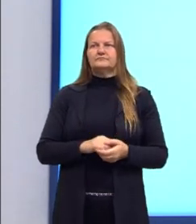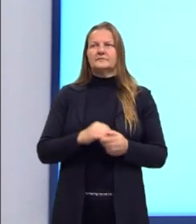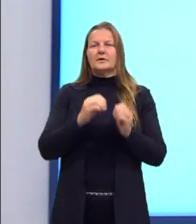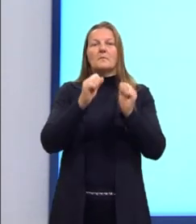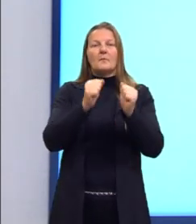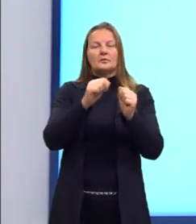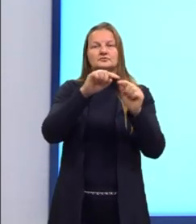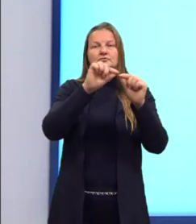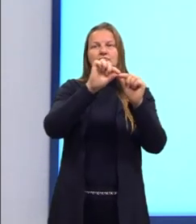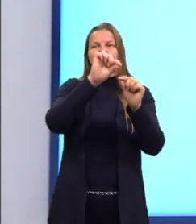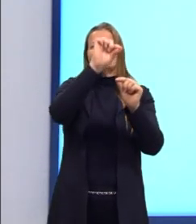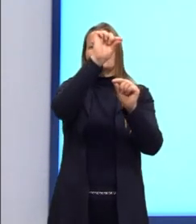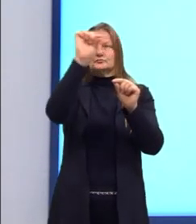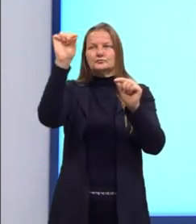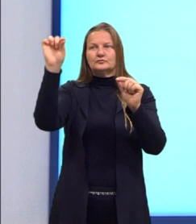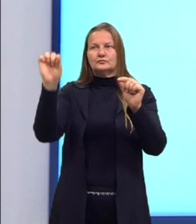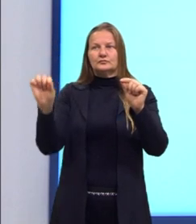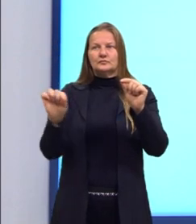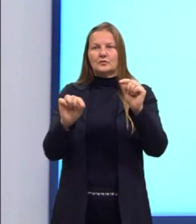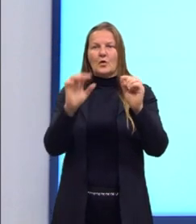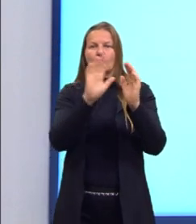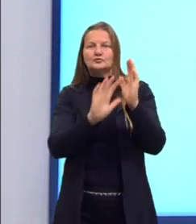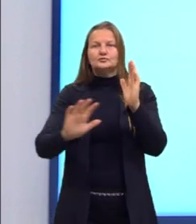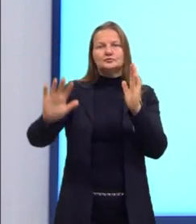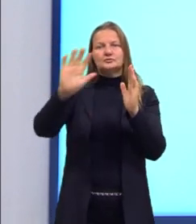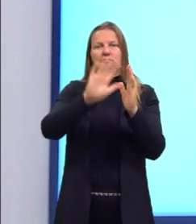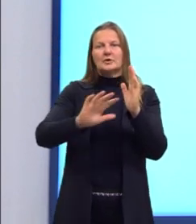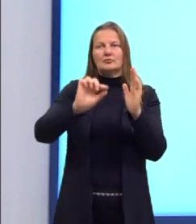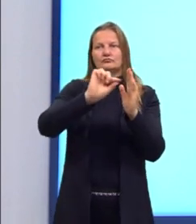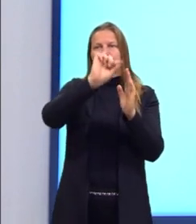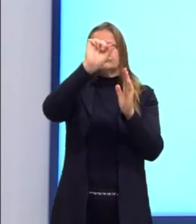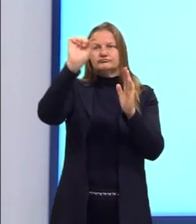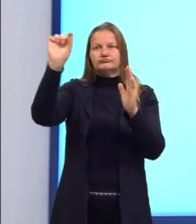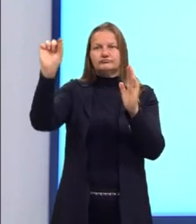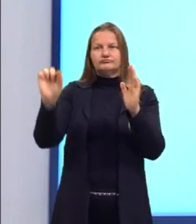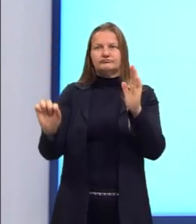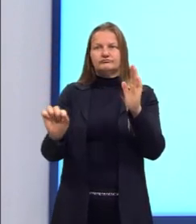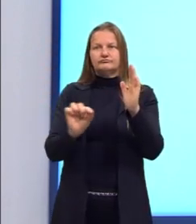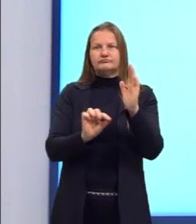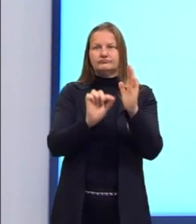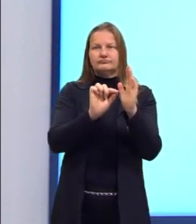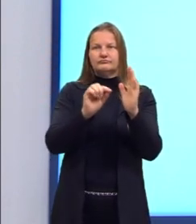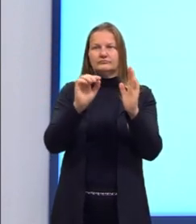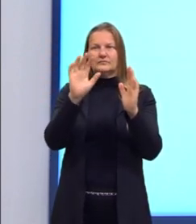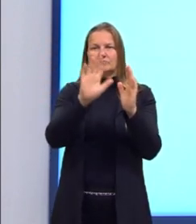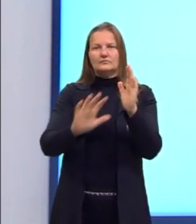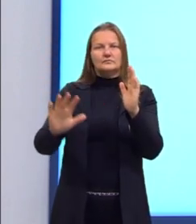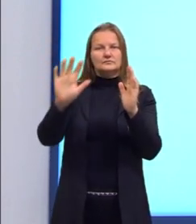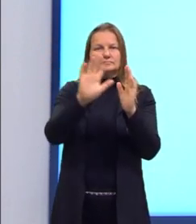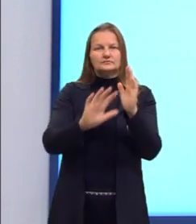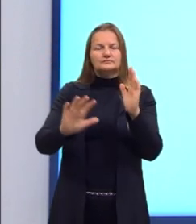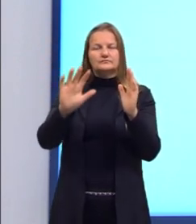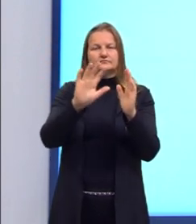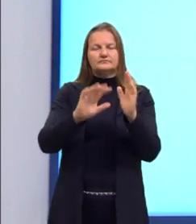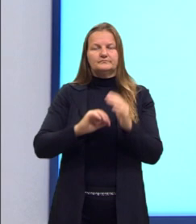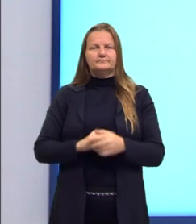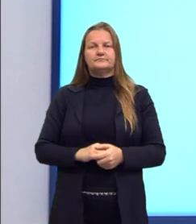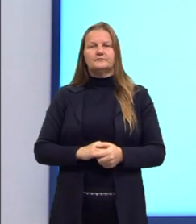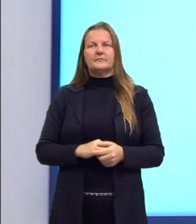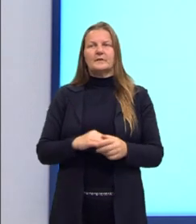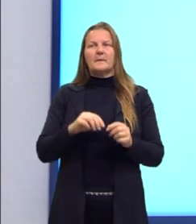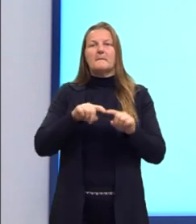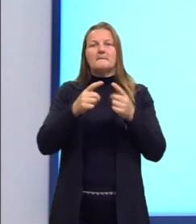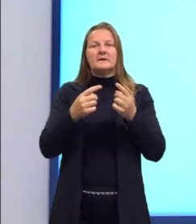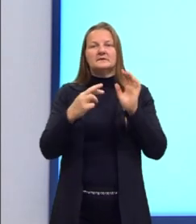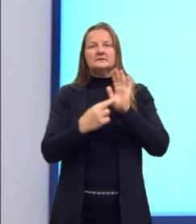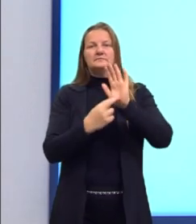eu posso também um dia resistência total né que é o nosso é rei que a gente já viu mas essa